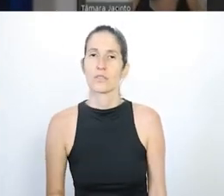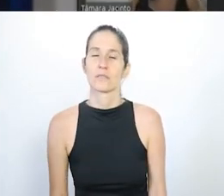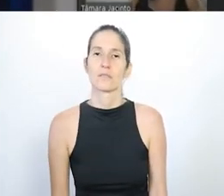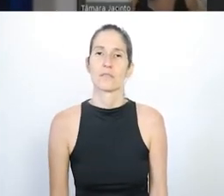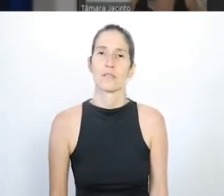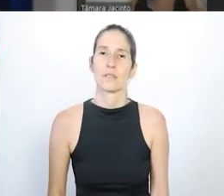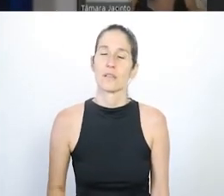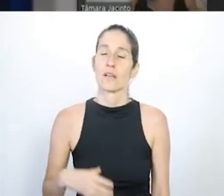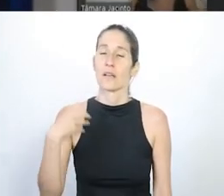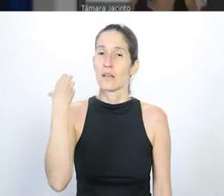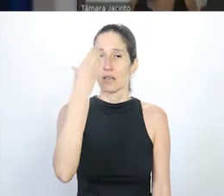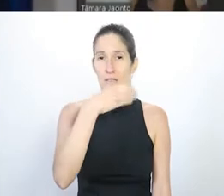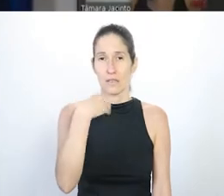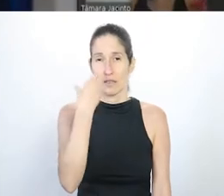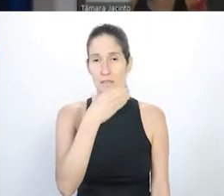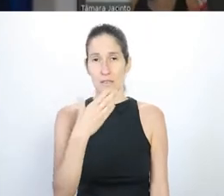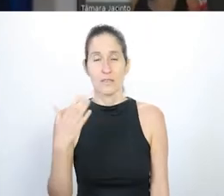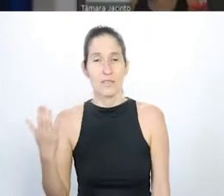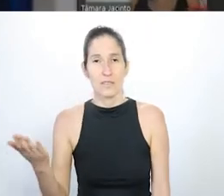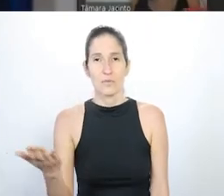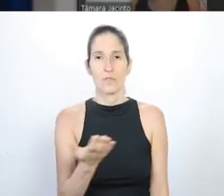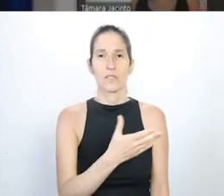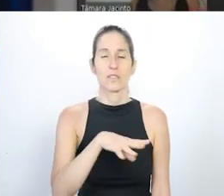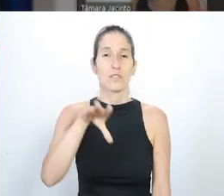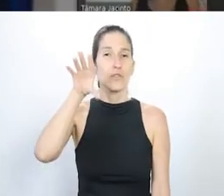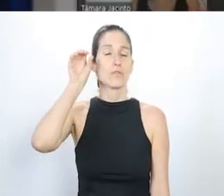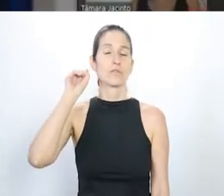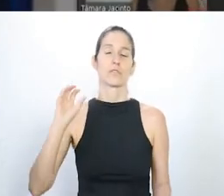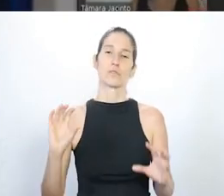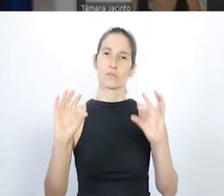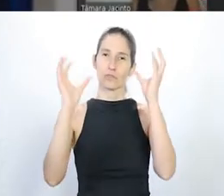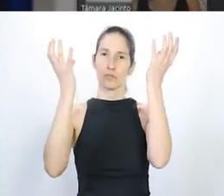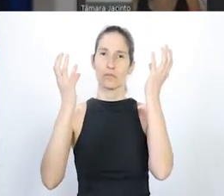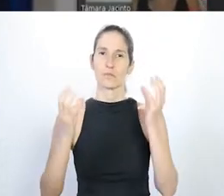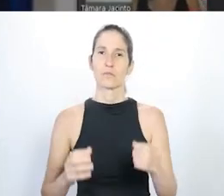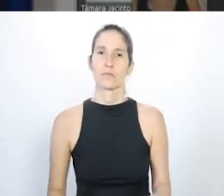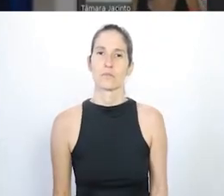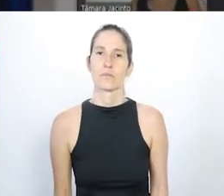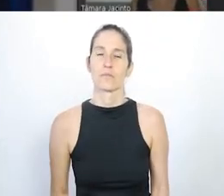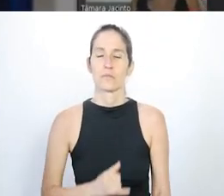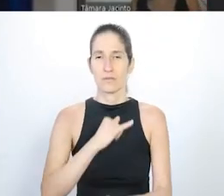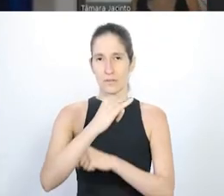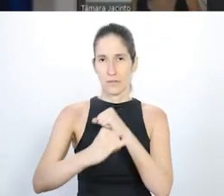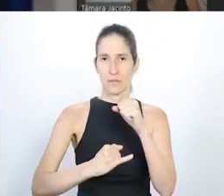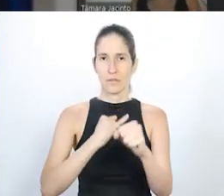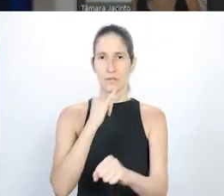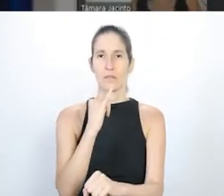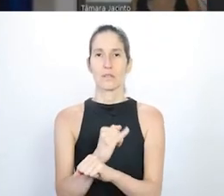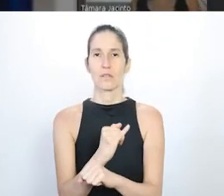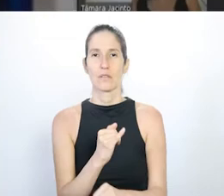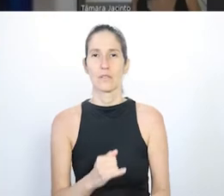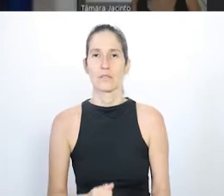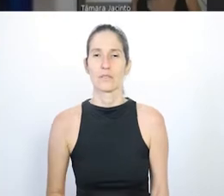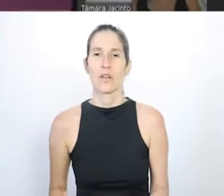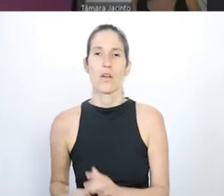show aqui pela internet, alguma coisa desse show do Raízes com Iguape, por favor.